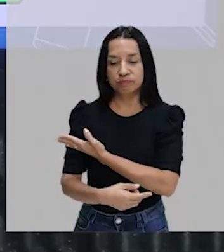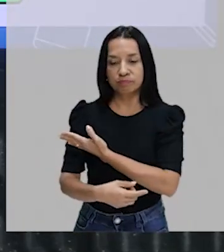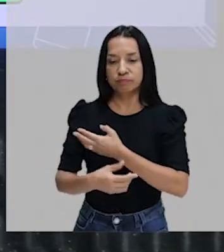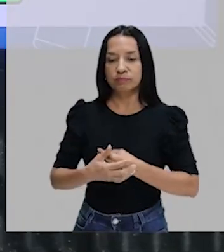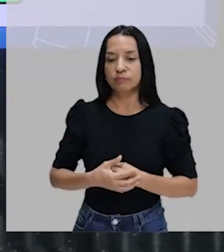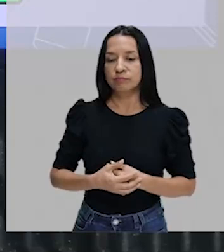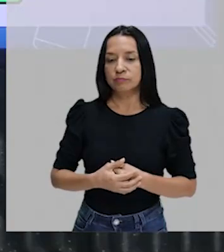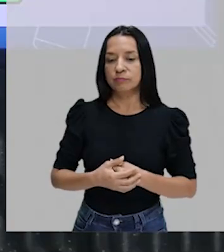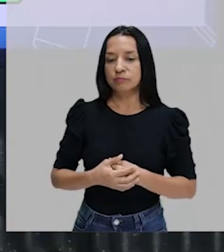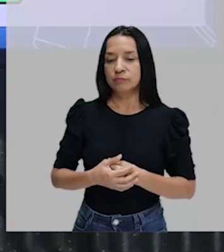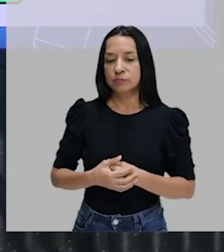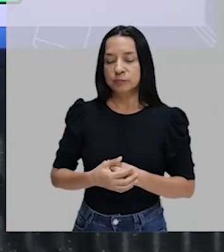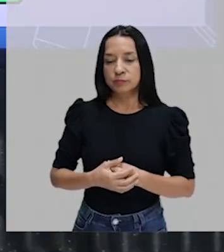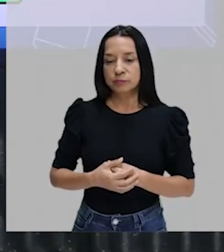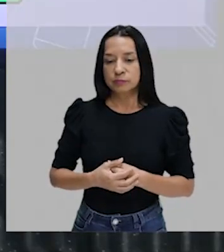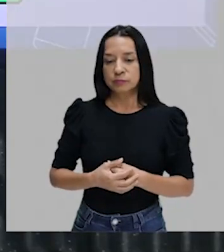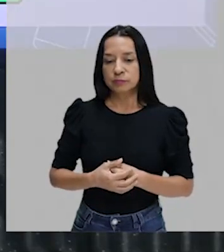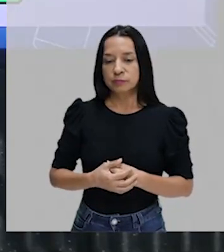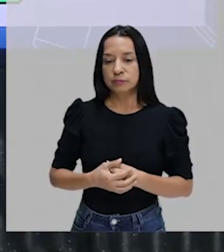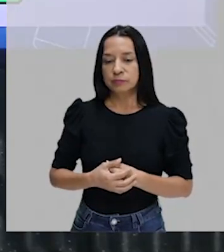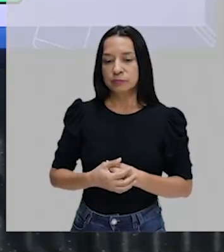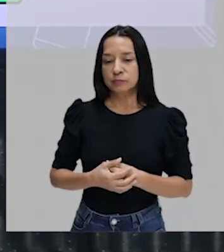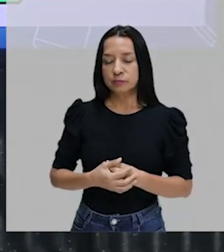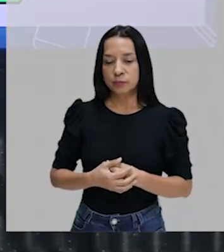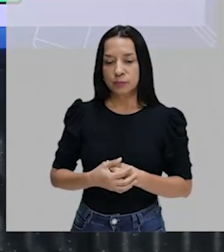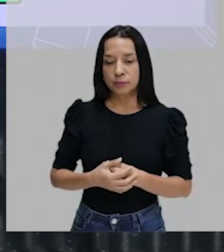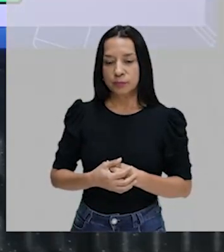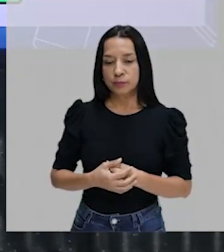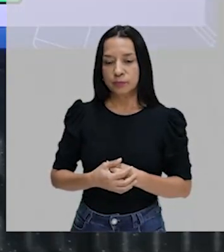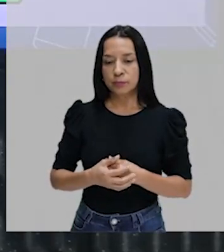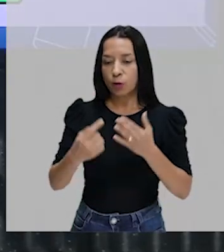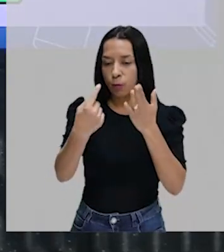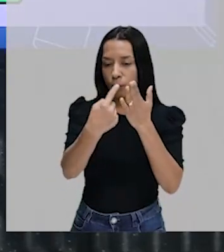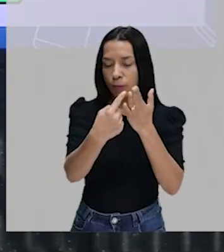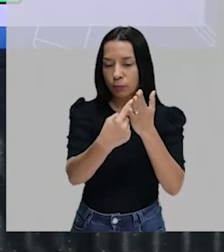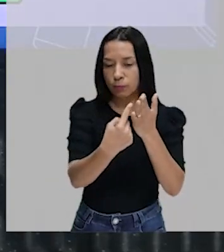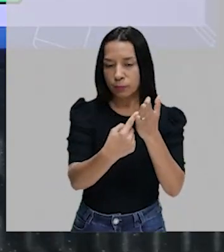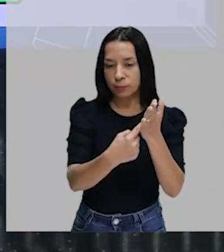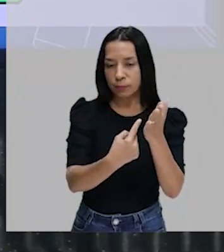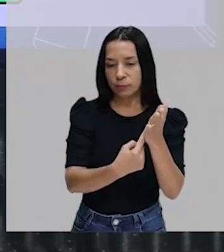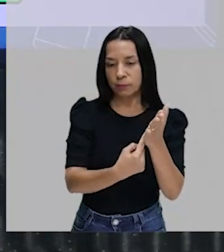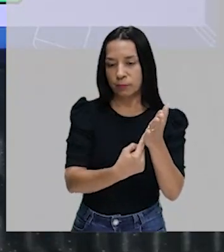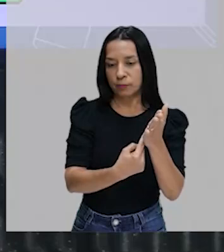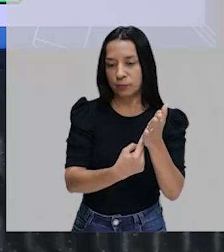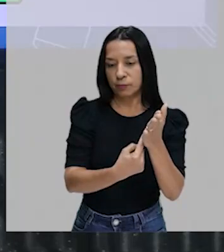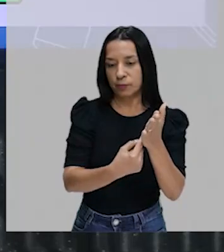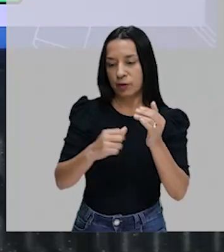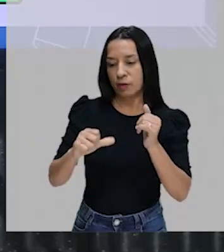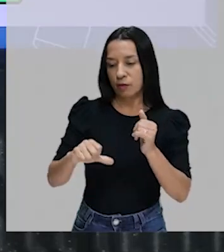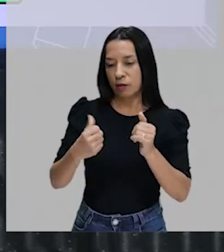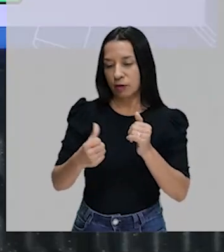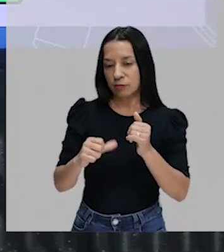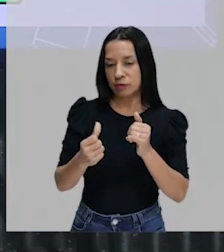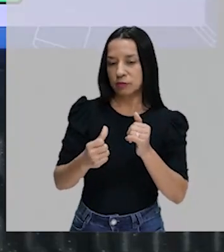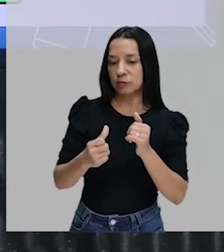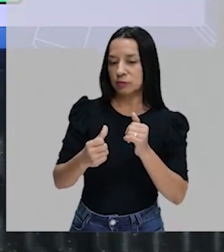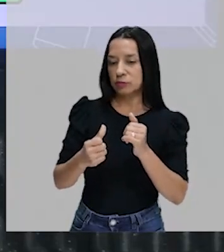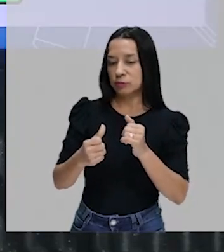ó. O planejamento, a avaliação e